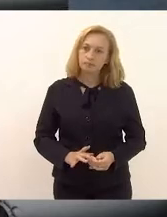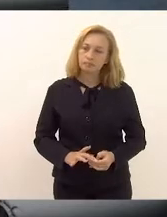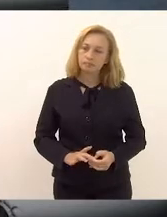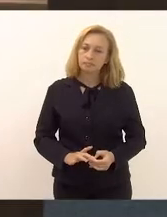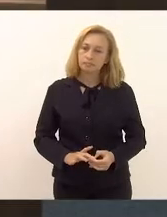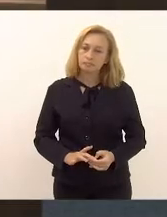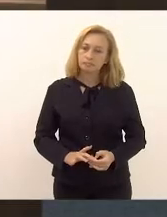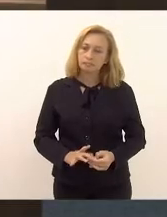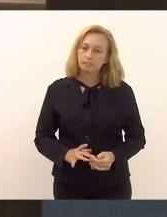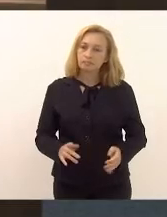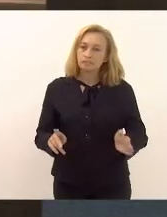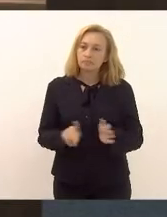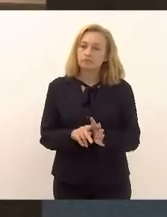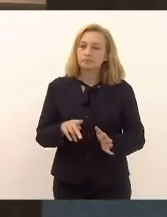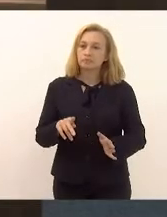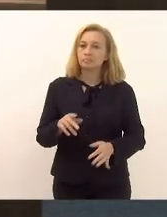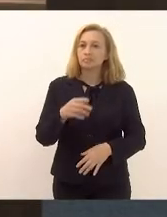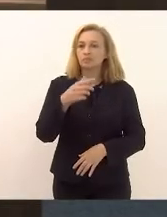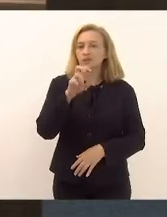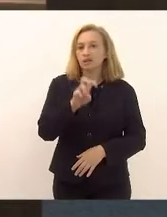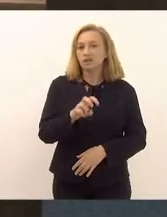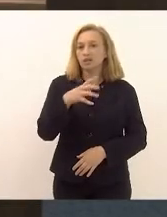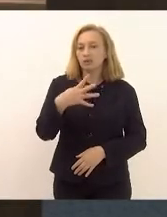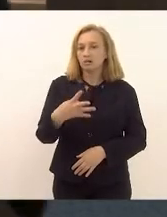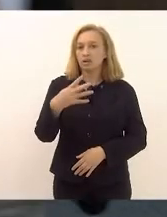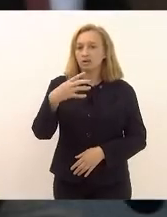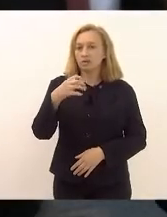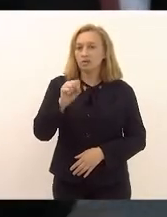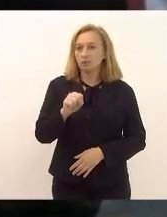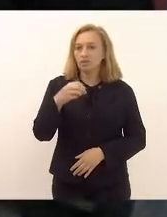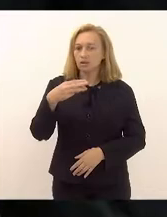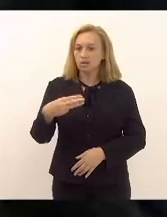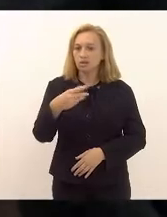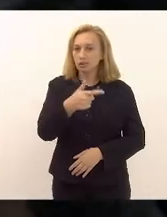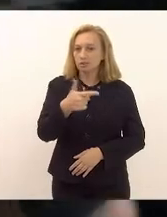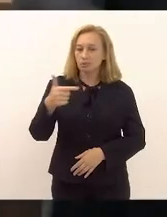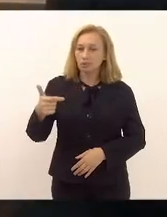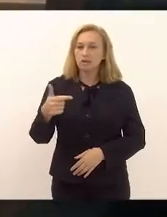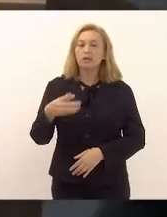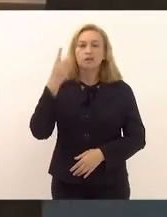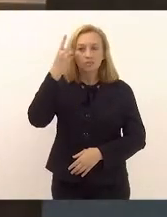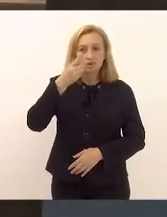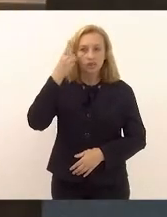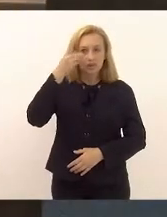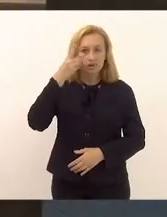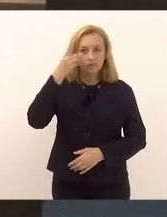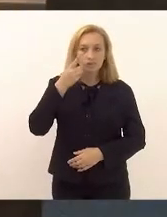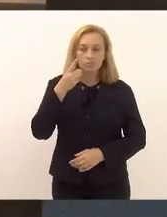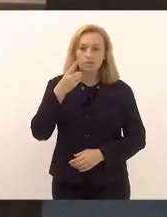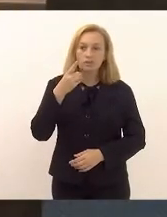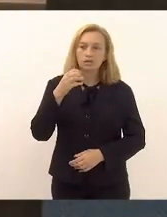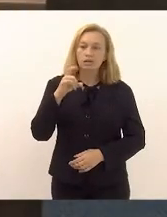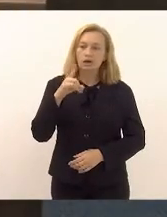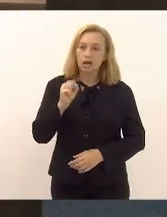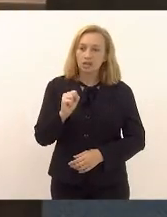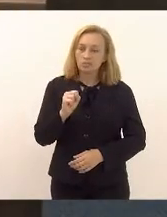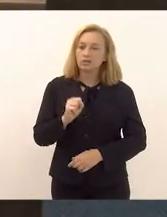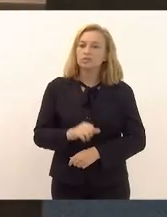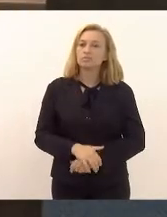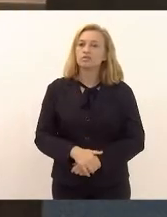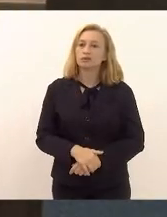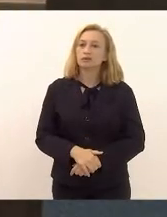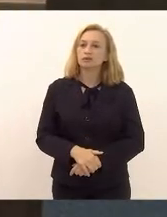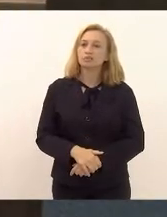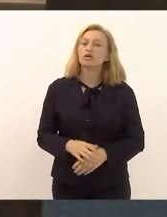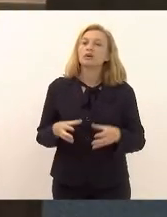É, parecer ao projeto 5483/2022, de autoria do deputado Carlos Augusto.